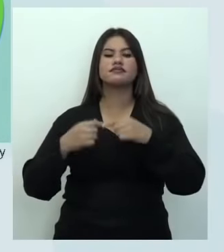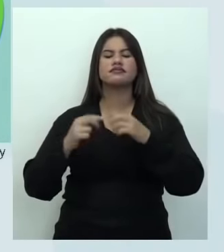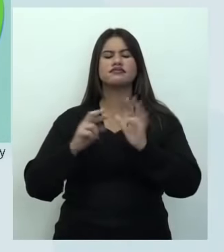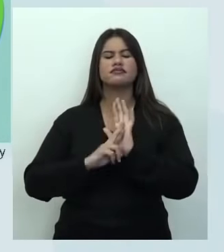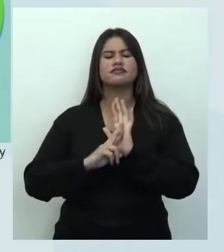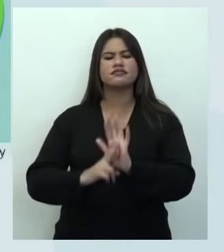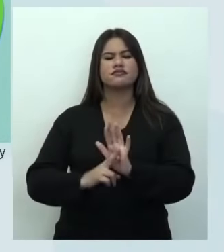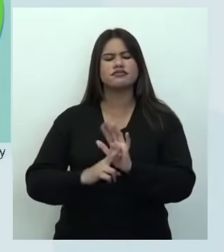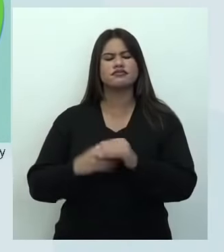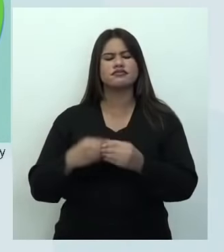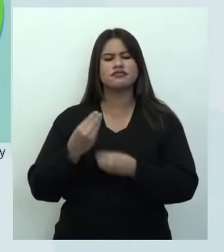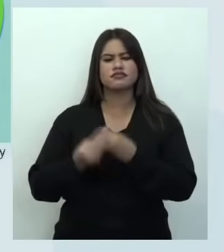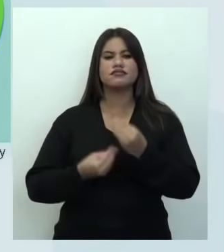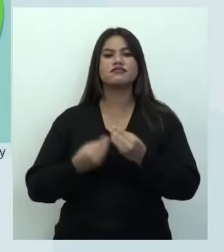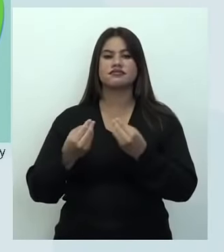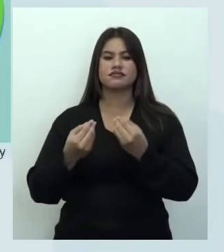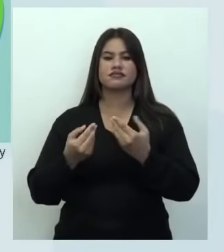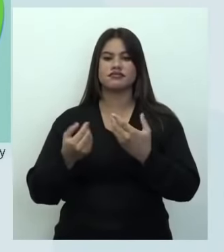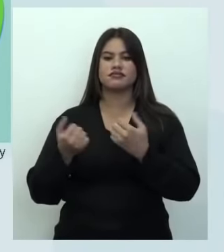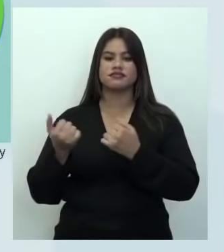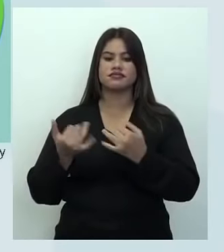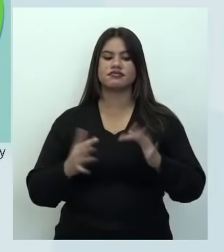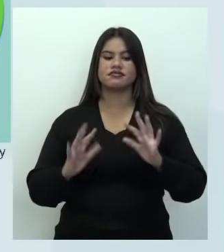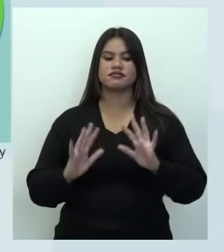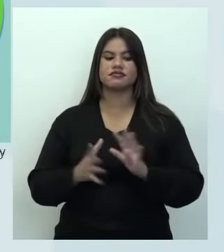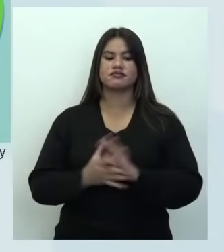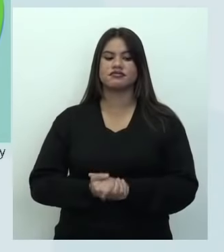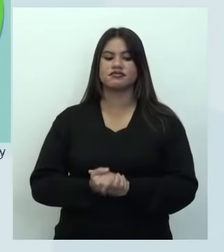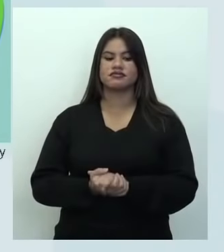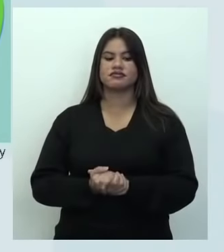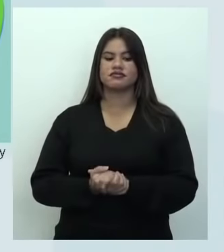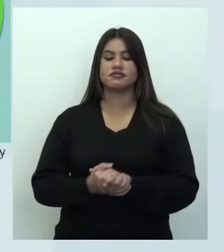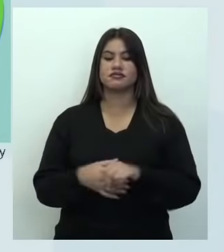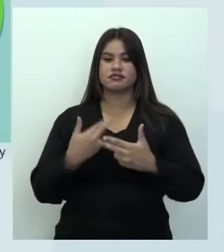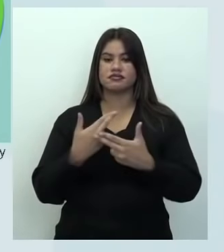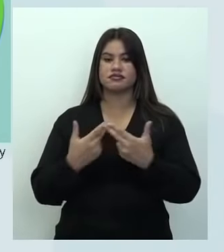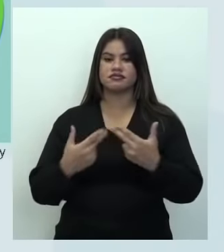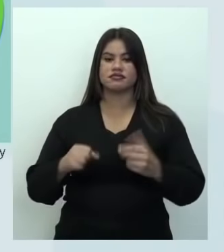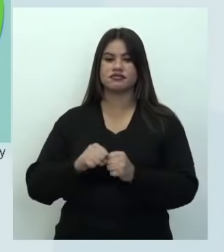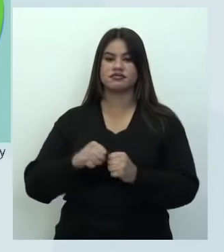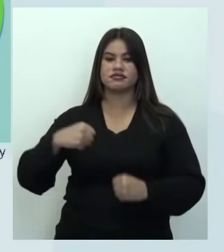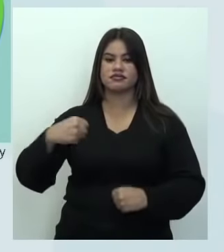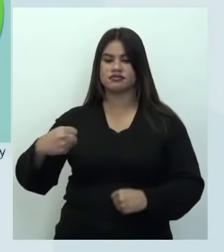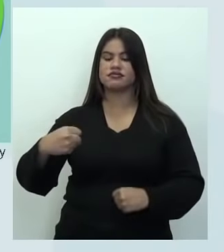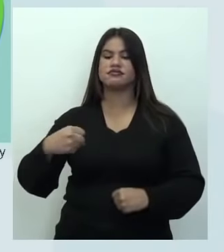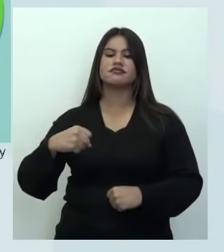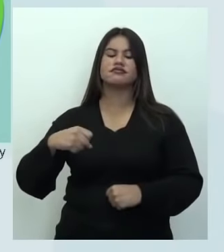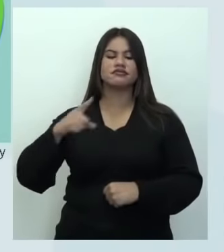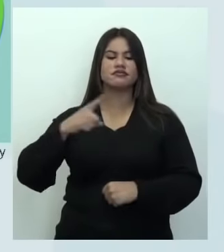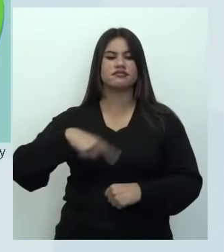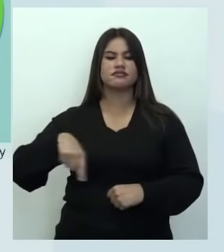já trabalhado aqui. Elementos do mapa. Na nossa última aula,